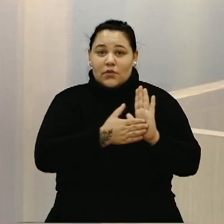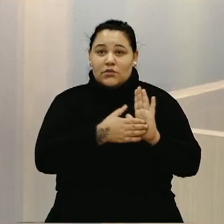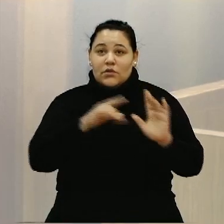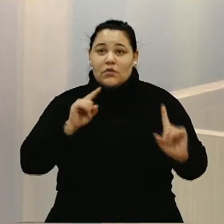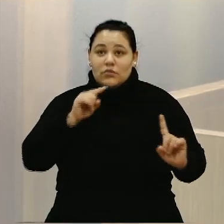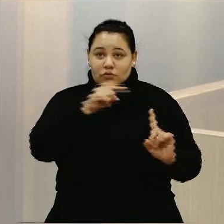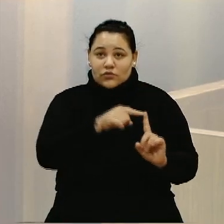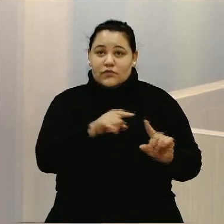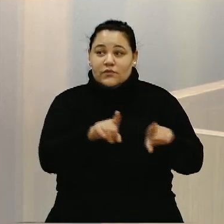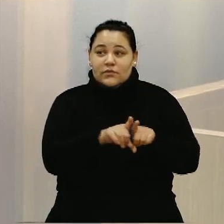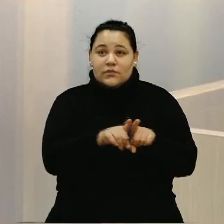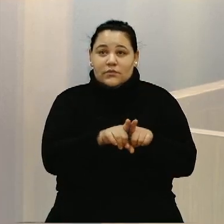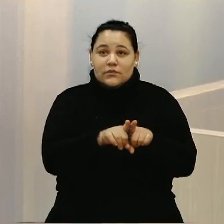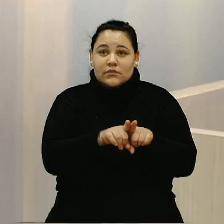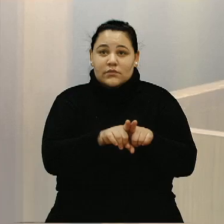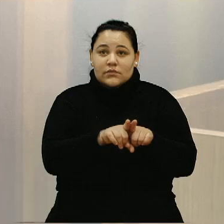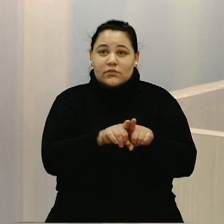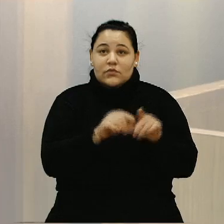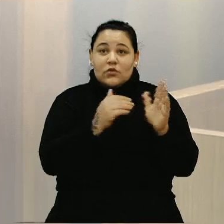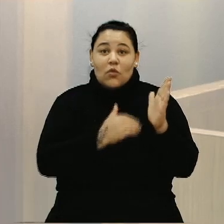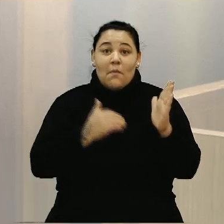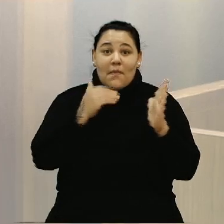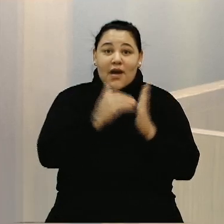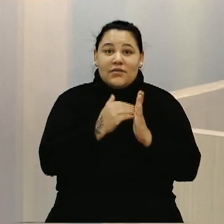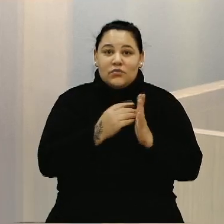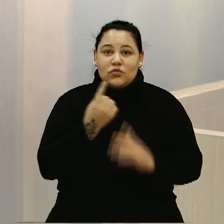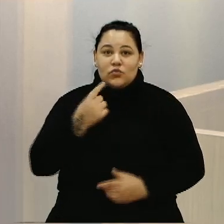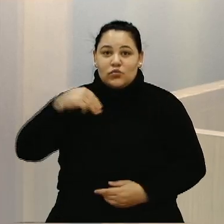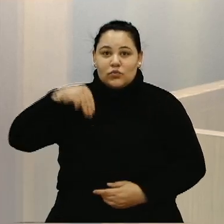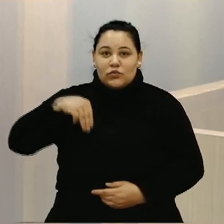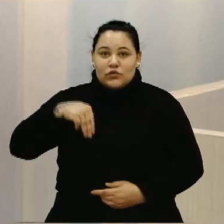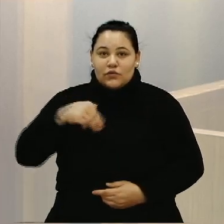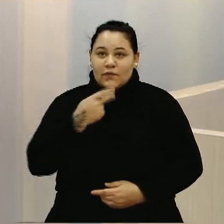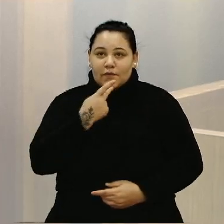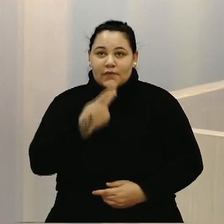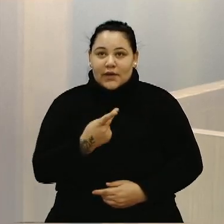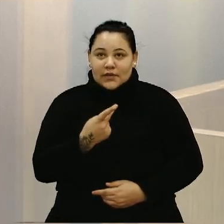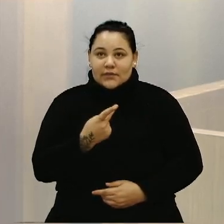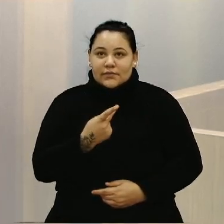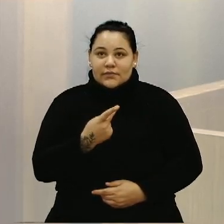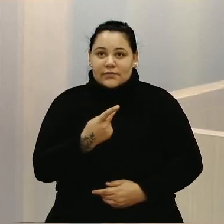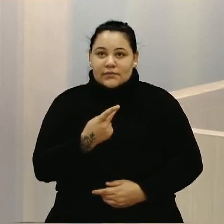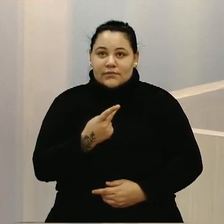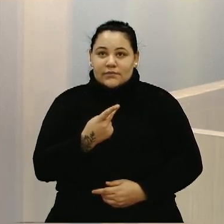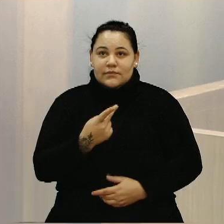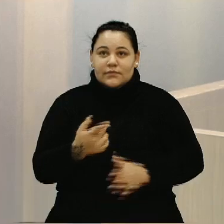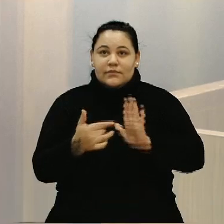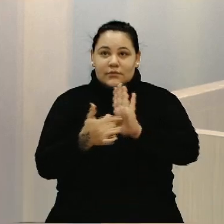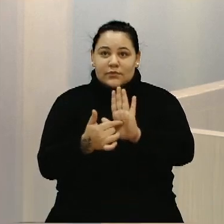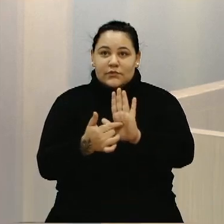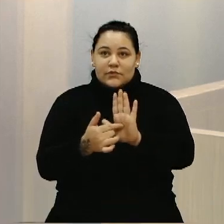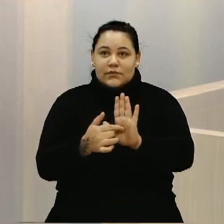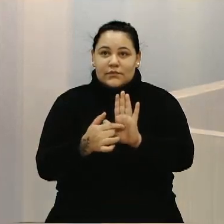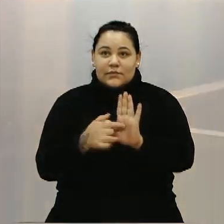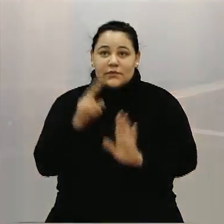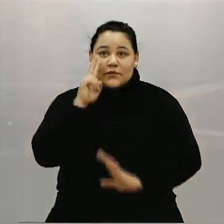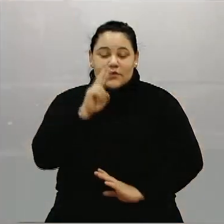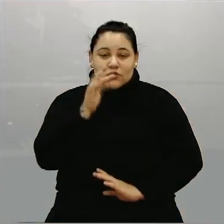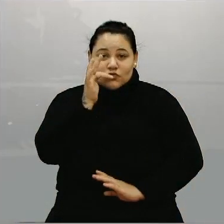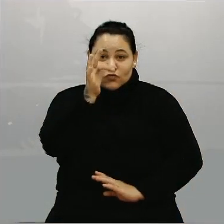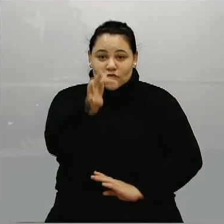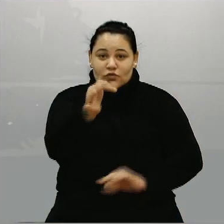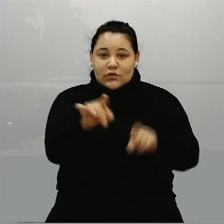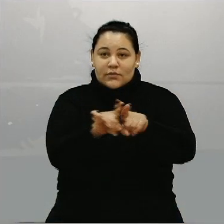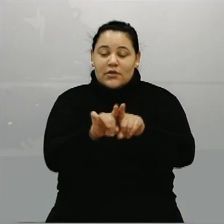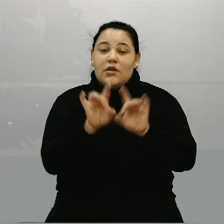aqui, mais no máximo um minutinho da fala, é no sentido de apresentar uma visão de futuro. Isso só foi possível porque esses